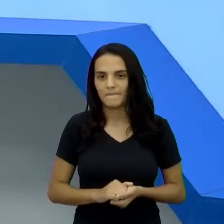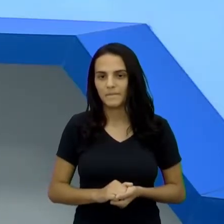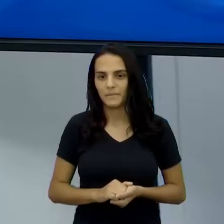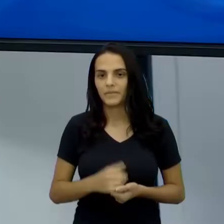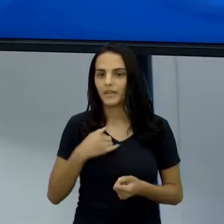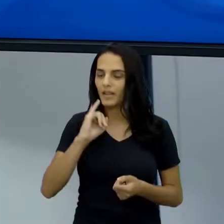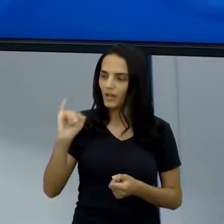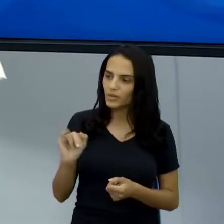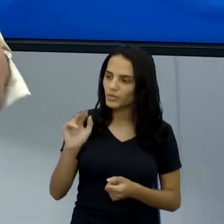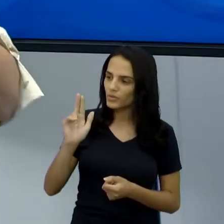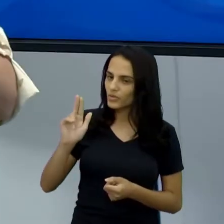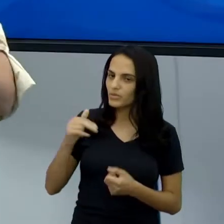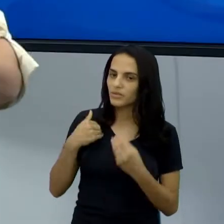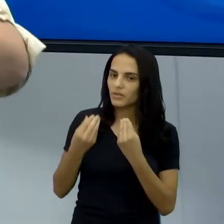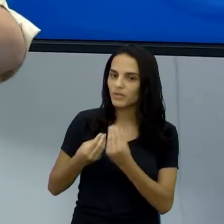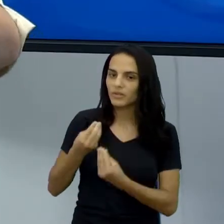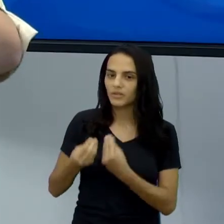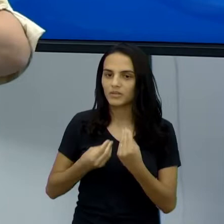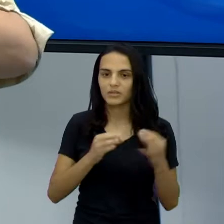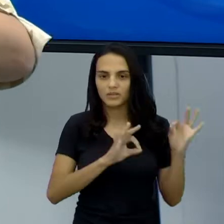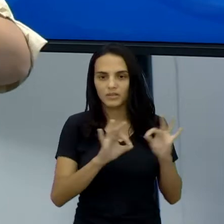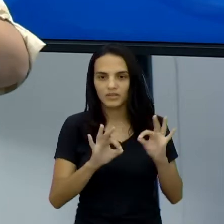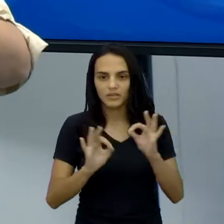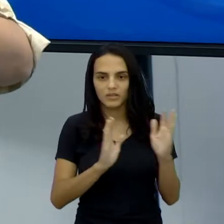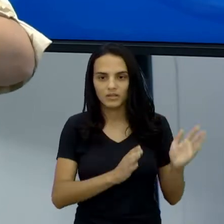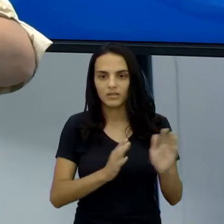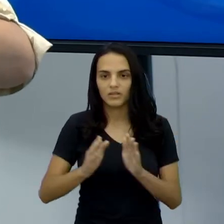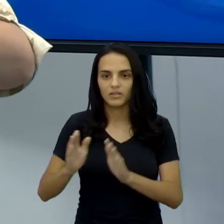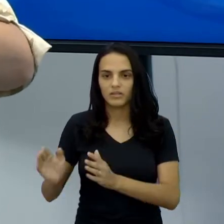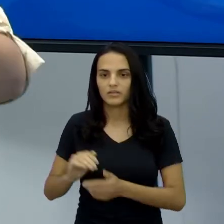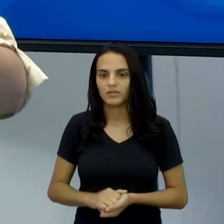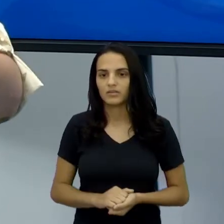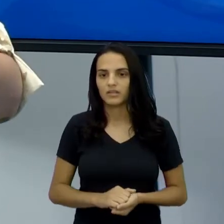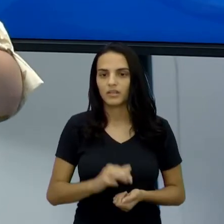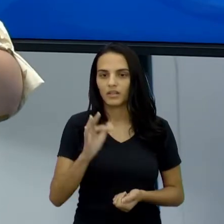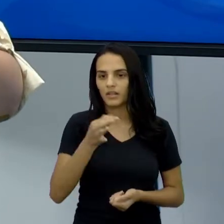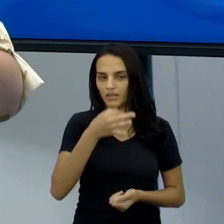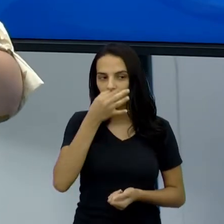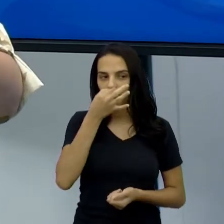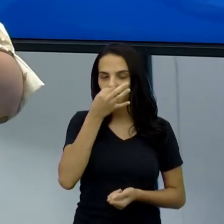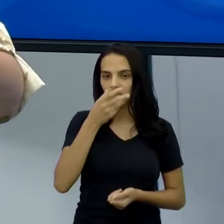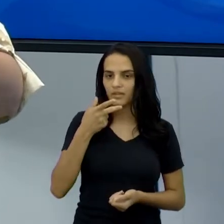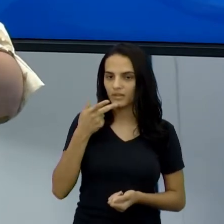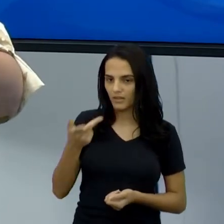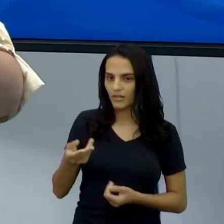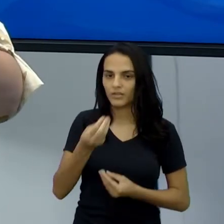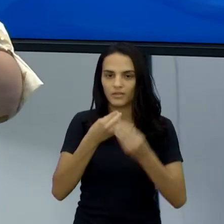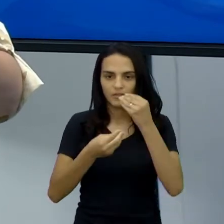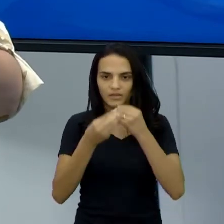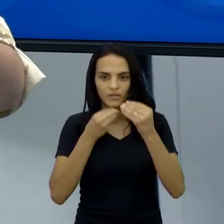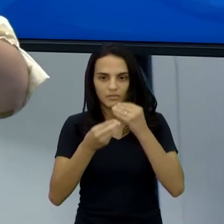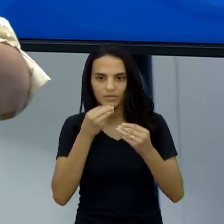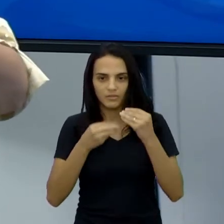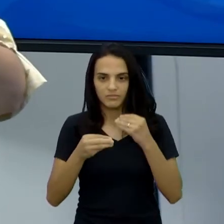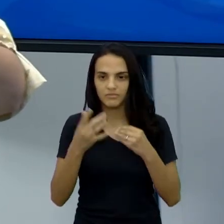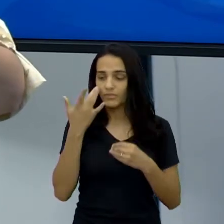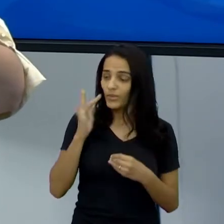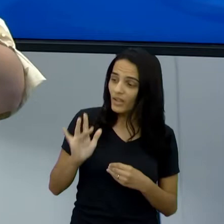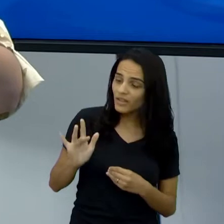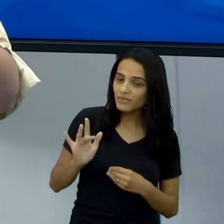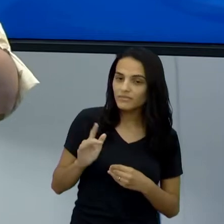fala, Juliana do céu, não, peraí que eu tenho que organizar isso, tenho que organizar aquilo. Imagina. E a Fabiana é o tipo da pessoa, vou comer? Não